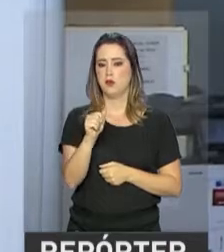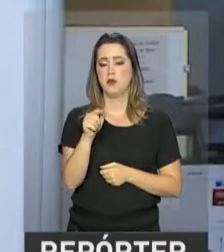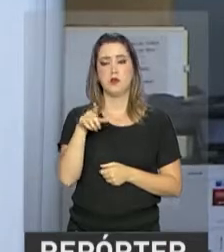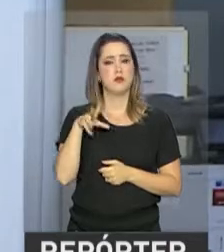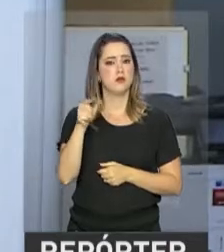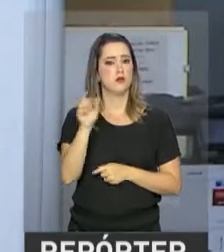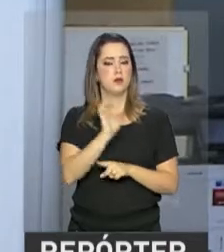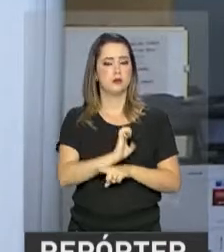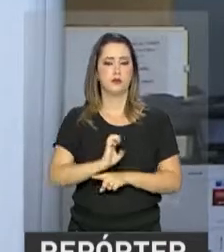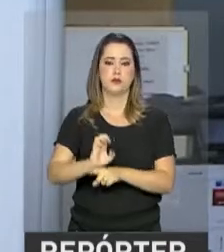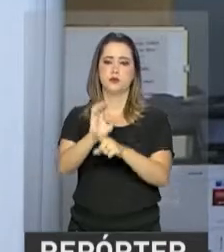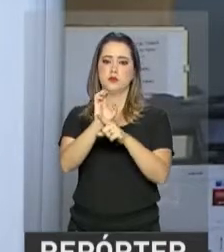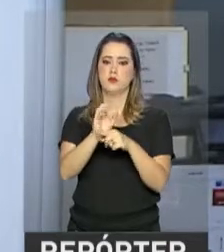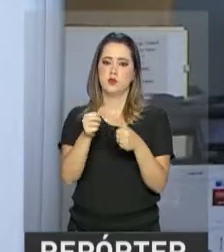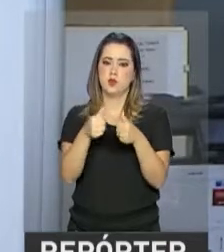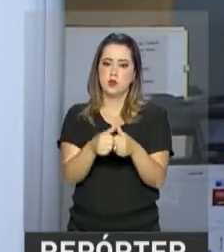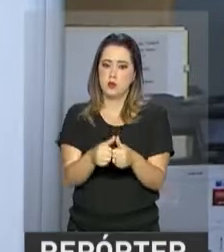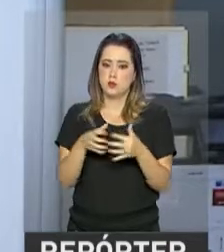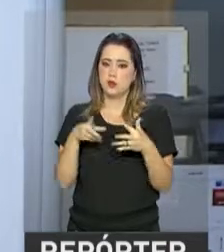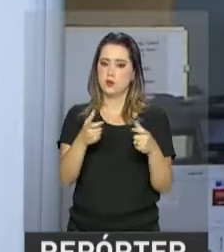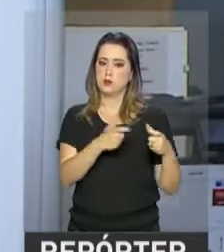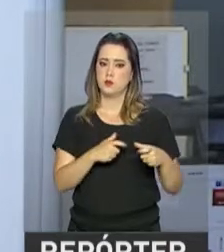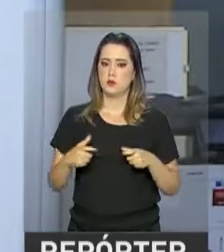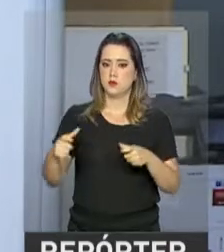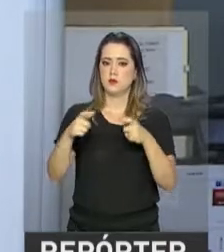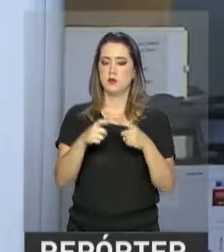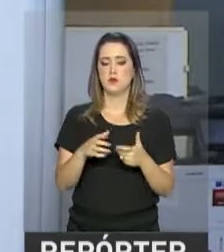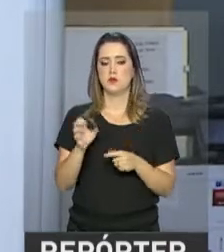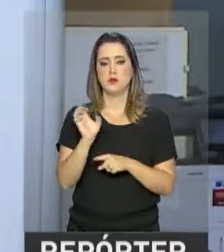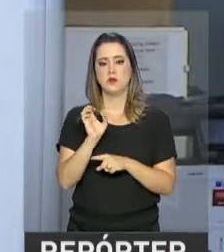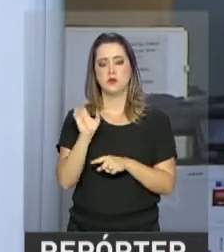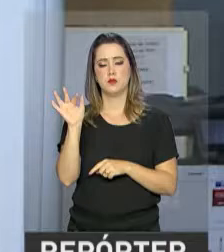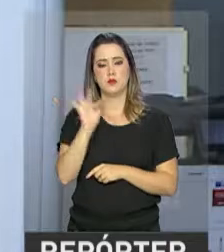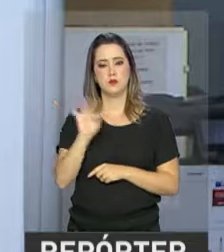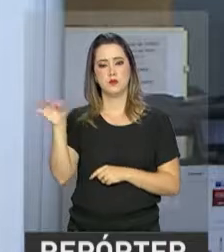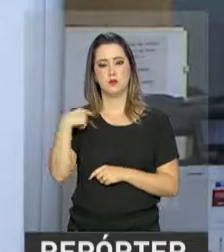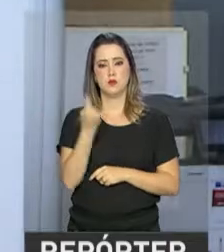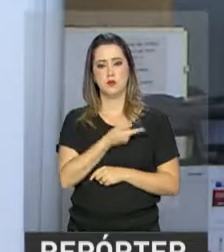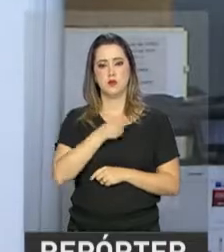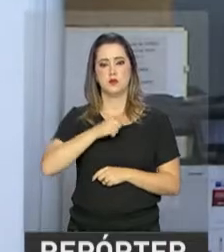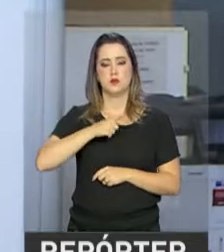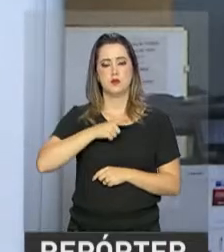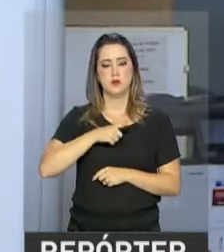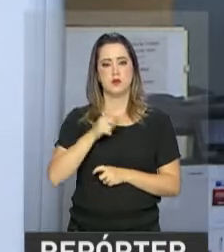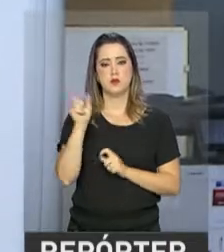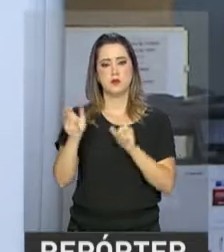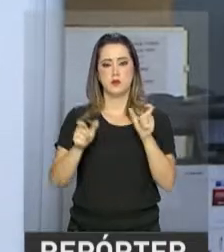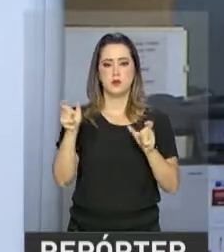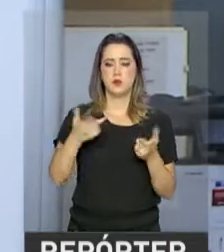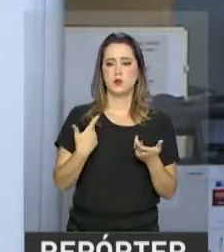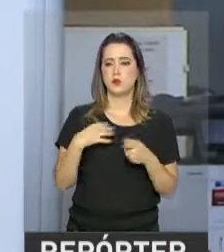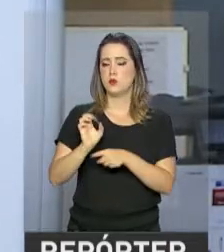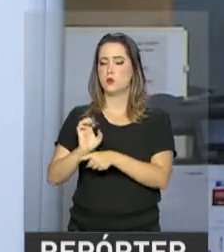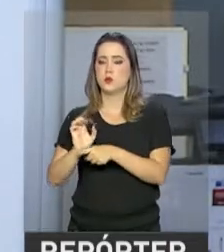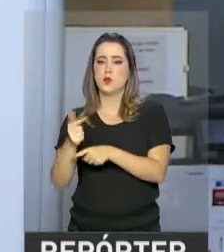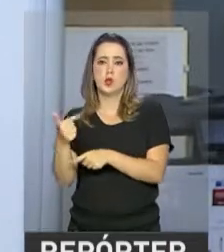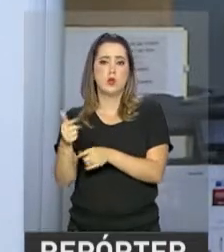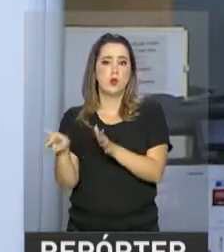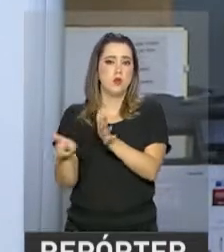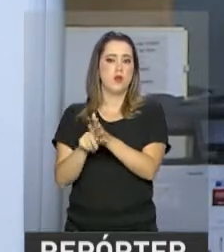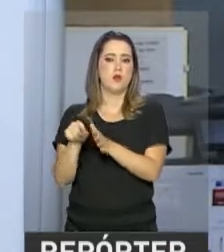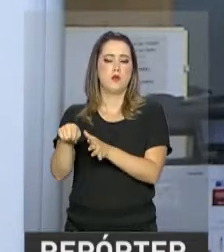província não está presente fisicamente em todos os estados da federação nós atendemos demandas dos estados que não têm províncias